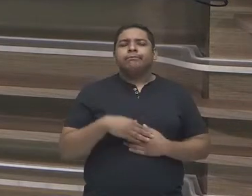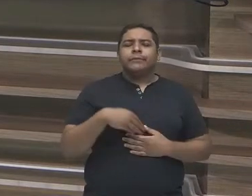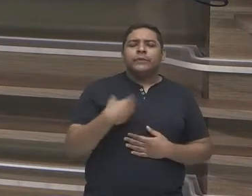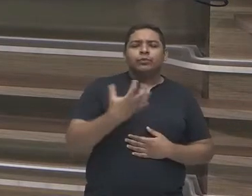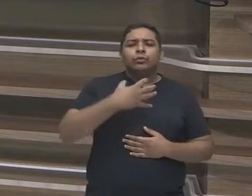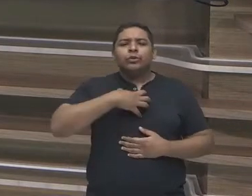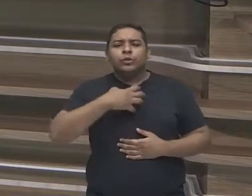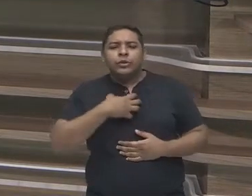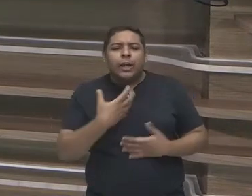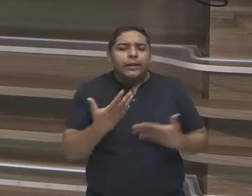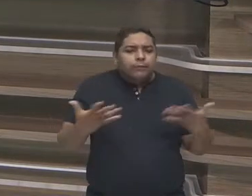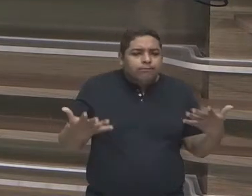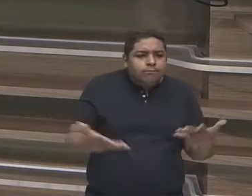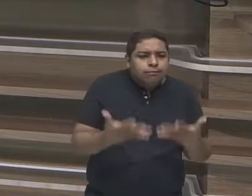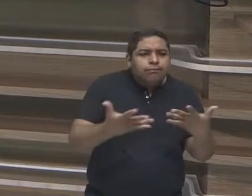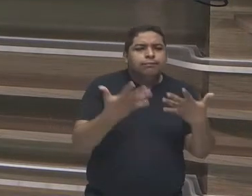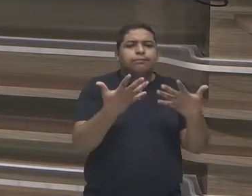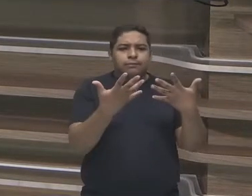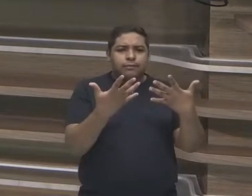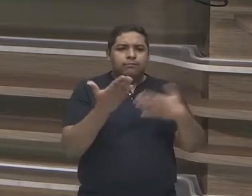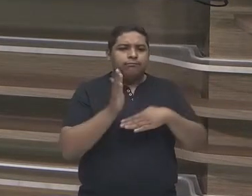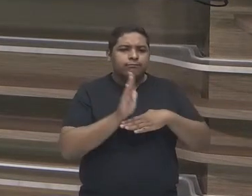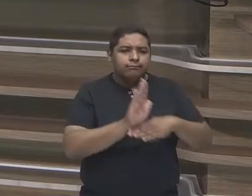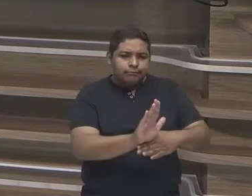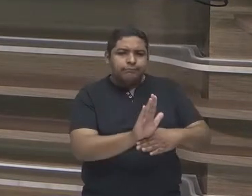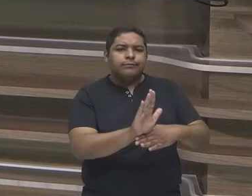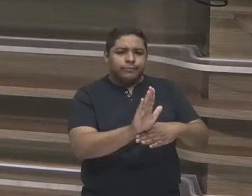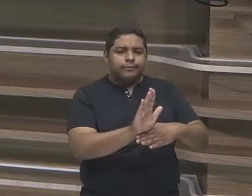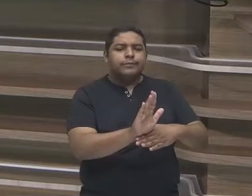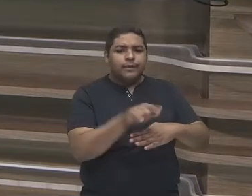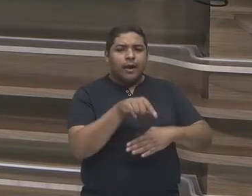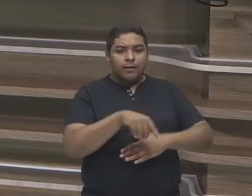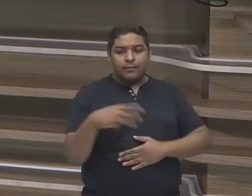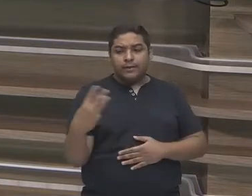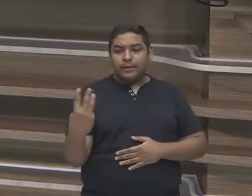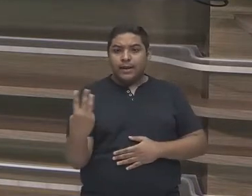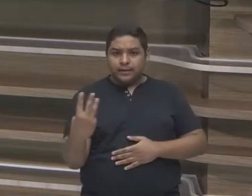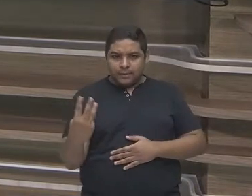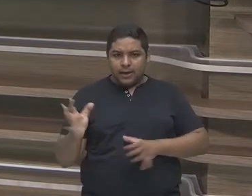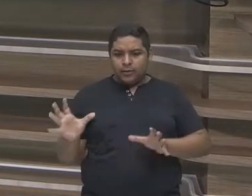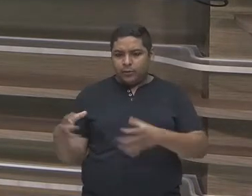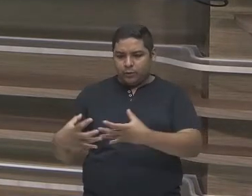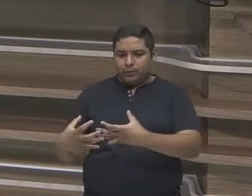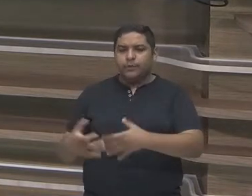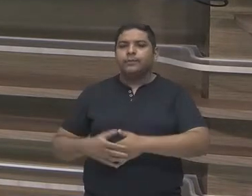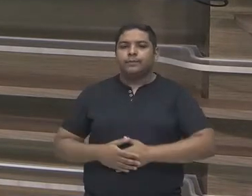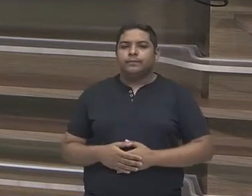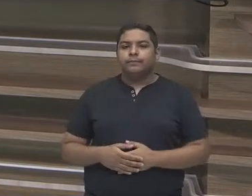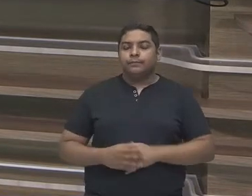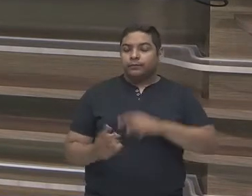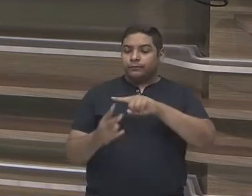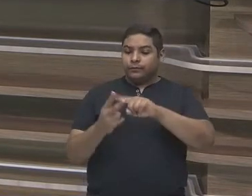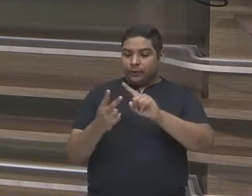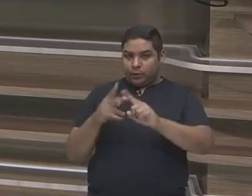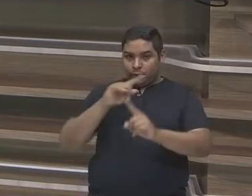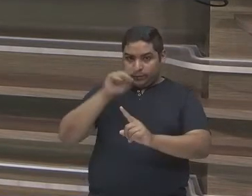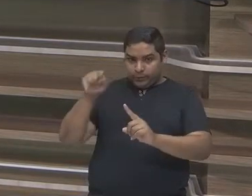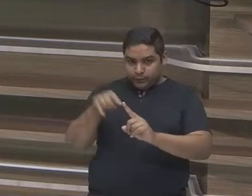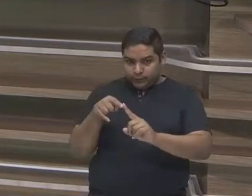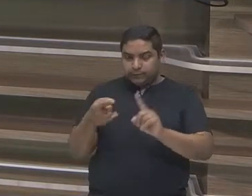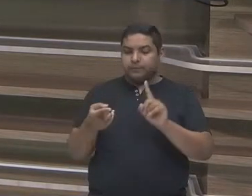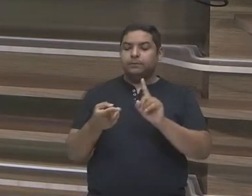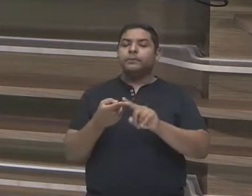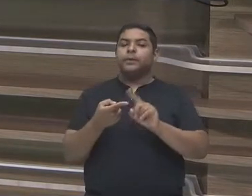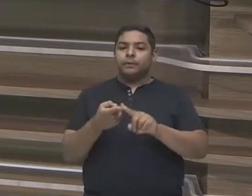tentar favorecer ao terceiro estado. O que o terceiro estado queria, professora? 2 objetivos principais. Primeiro, ele